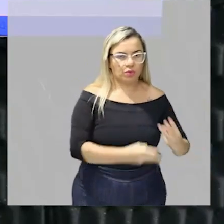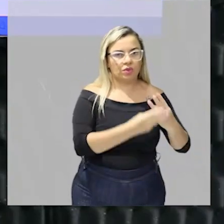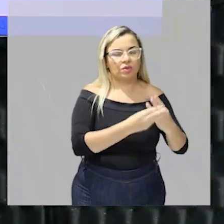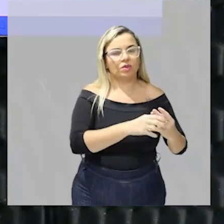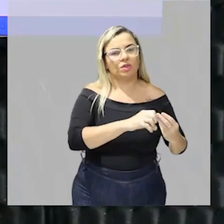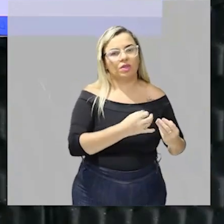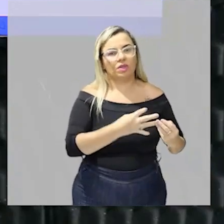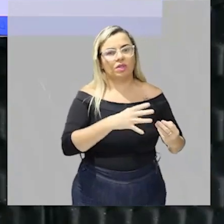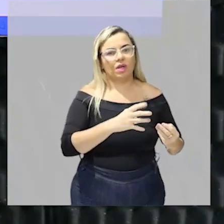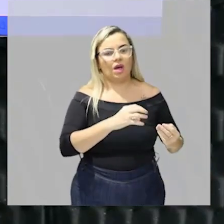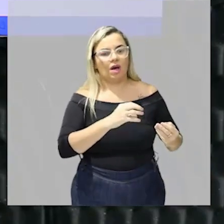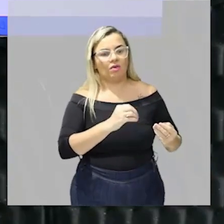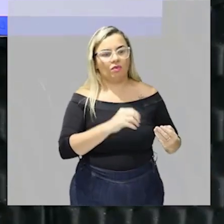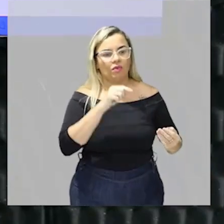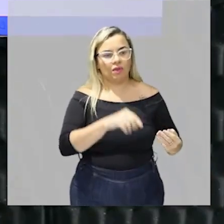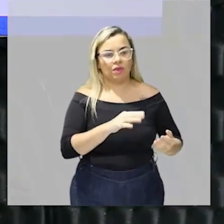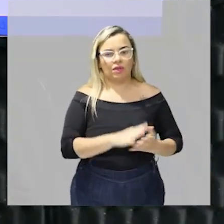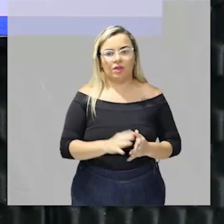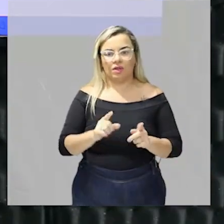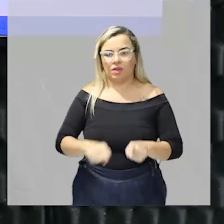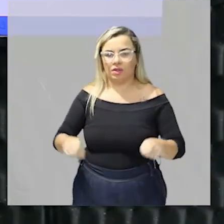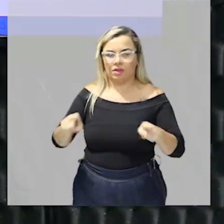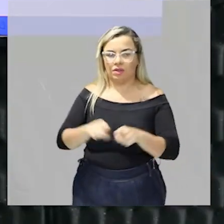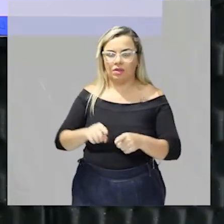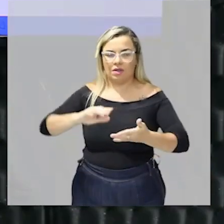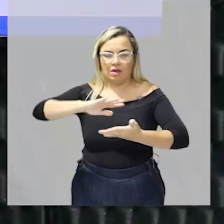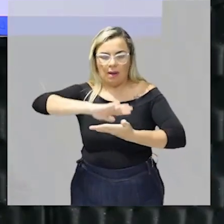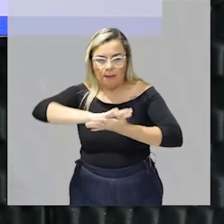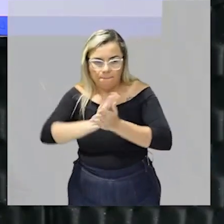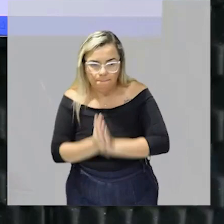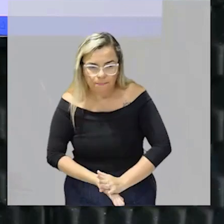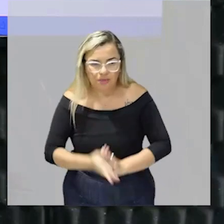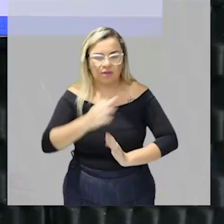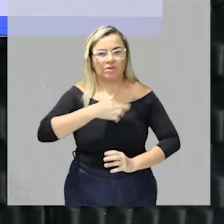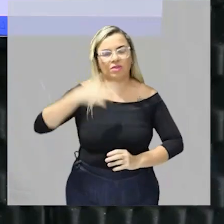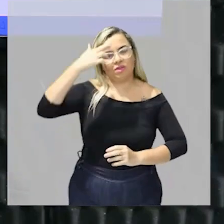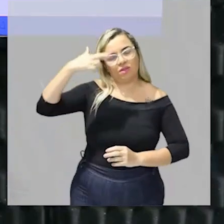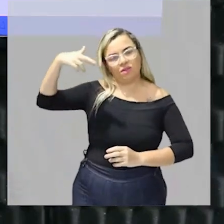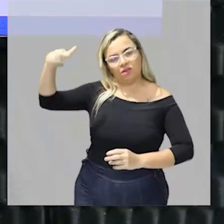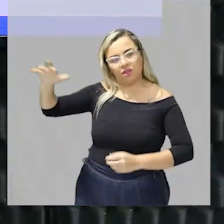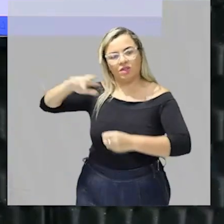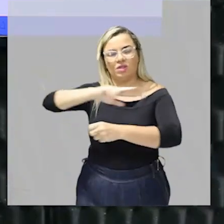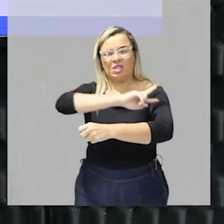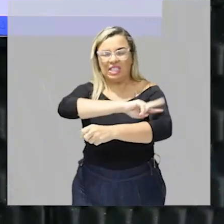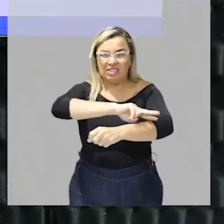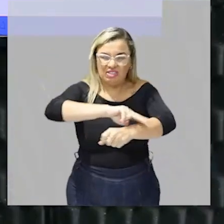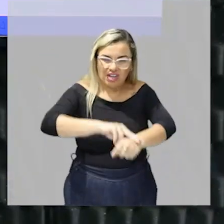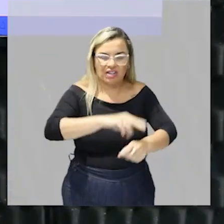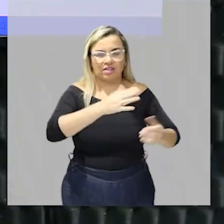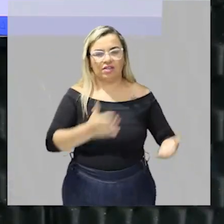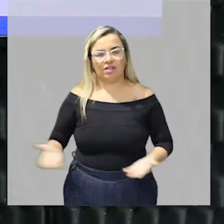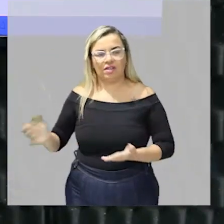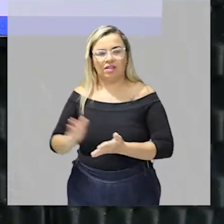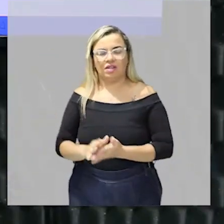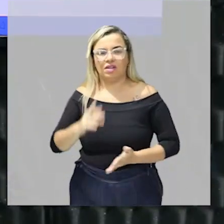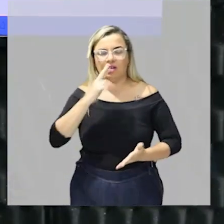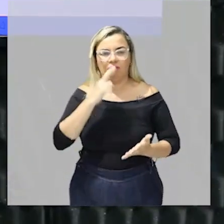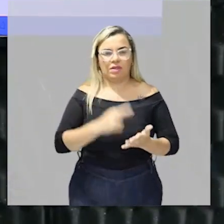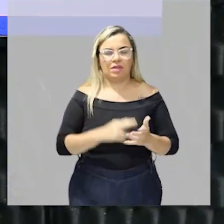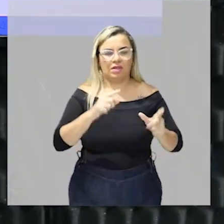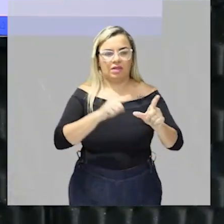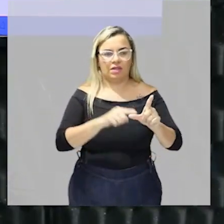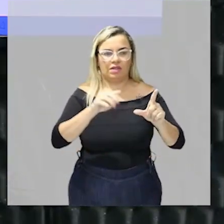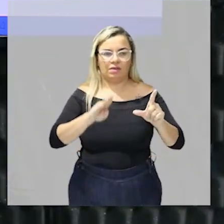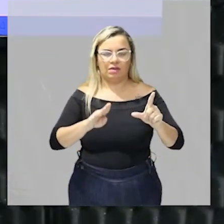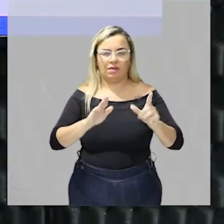antissemitismo como forma de preconceito religioso e racial. Então, resposta, letra B de bola. Aí você poderia olhar para a